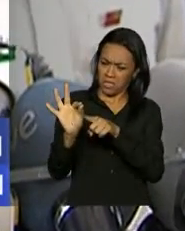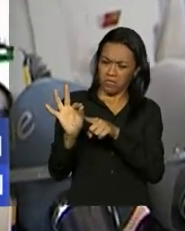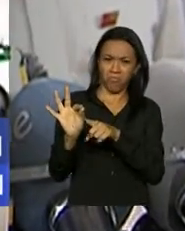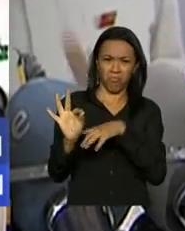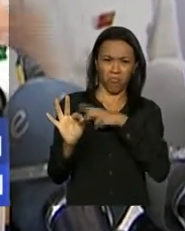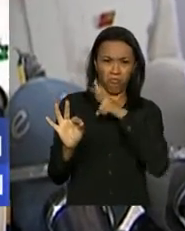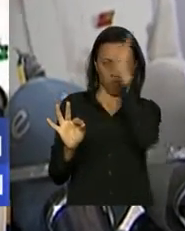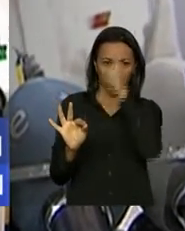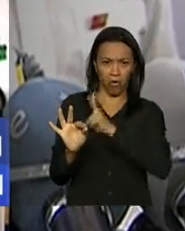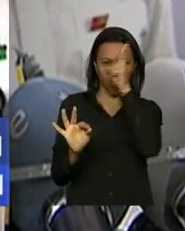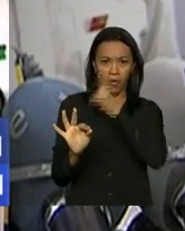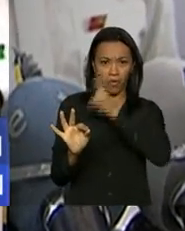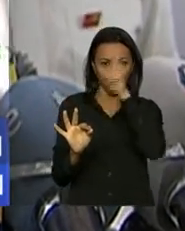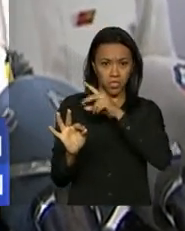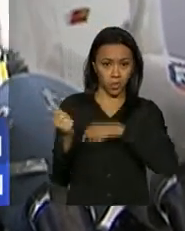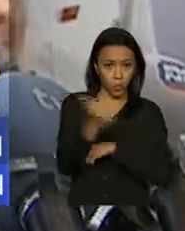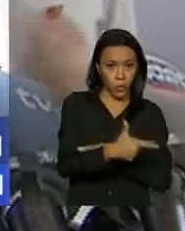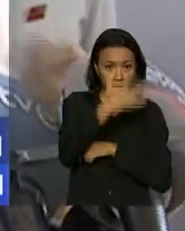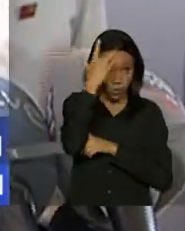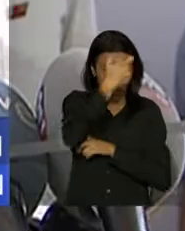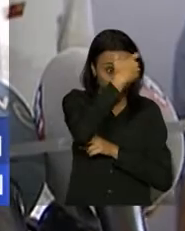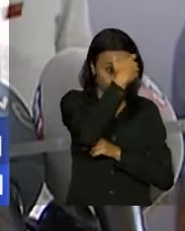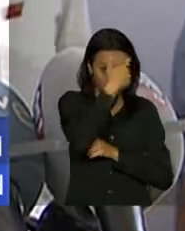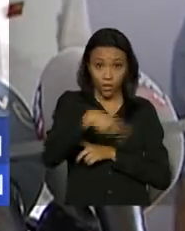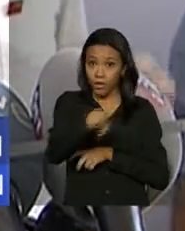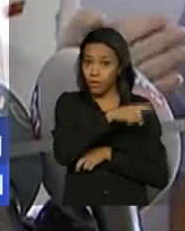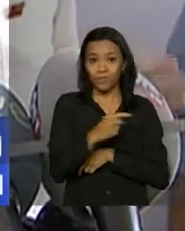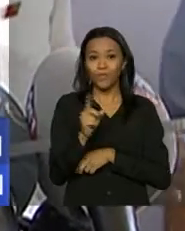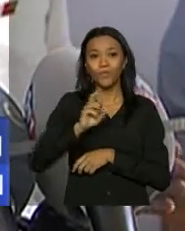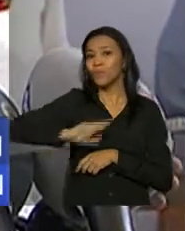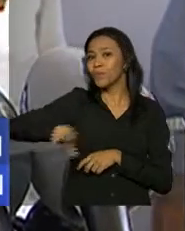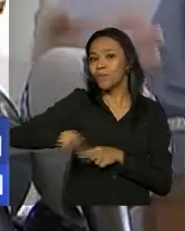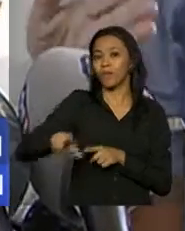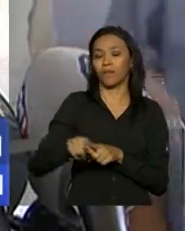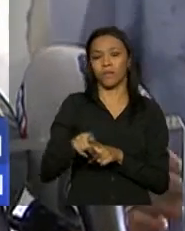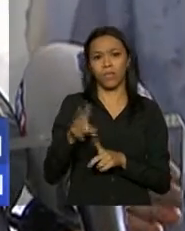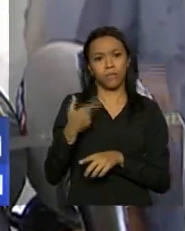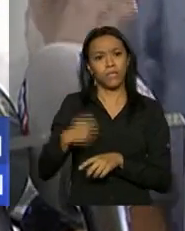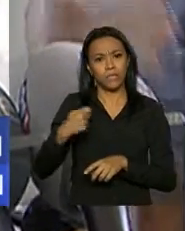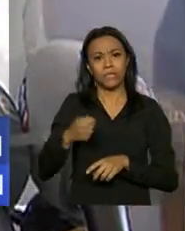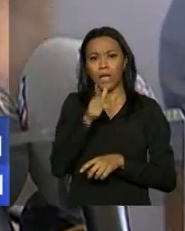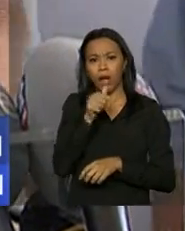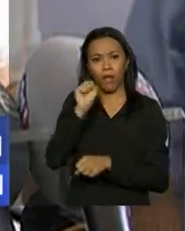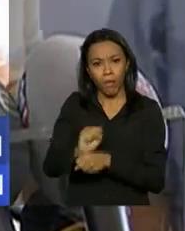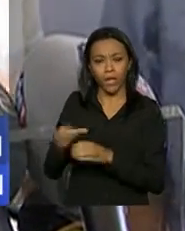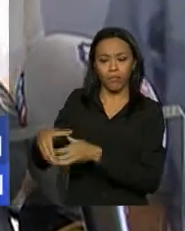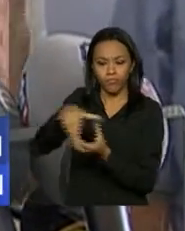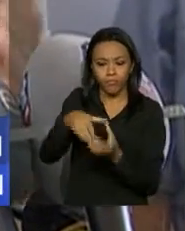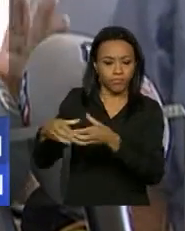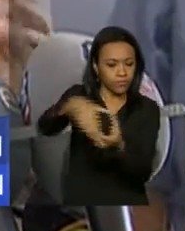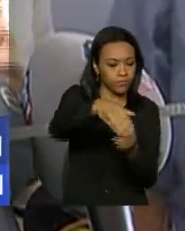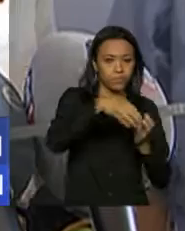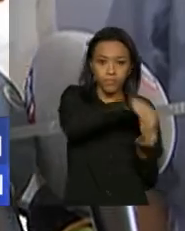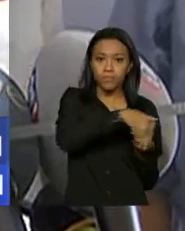a população conscientizada buscando sistematicamente eliminar esses focos e os criadores. E